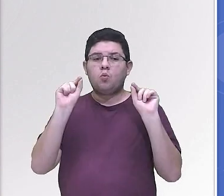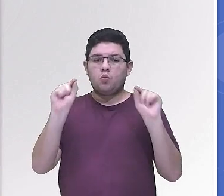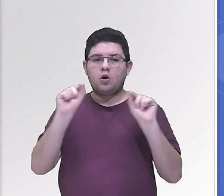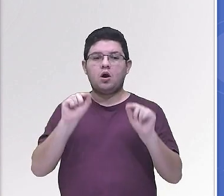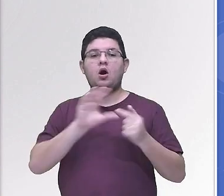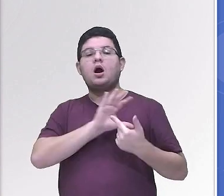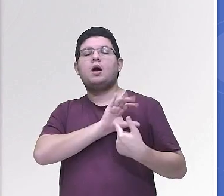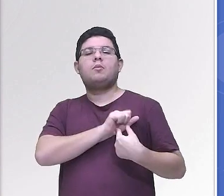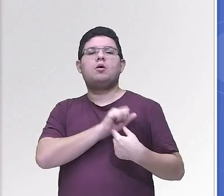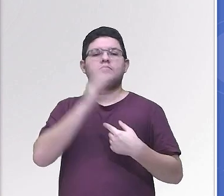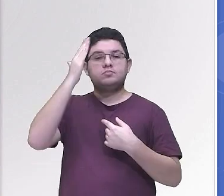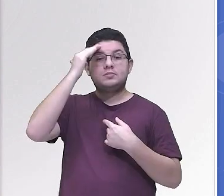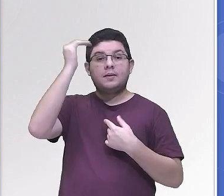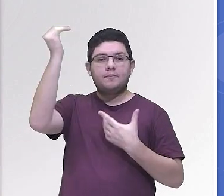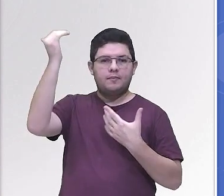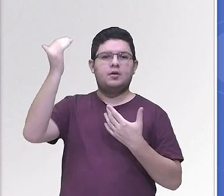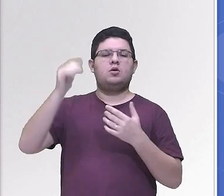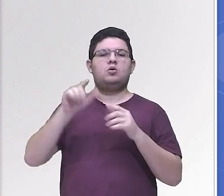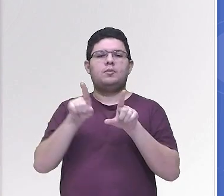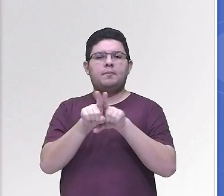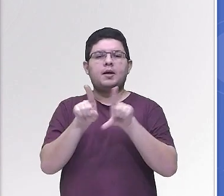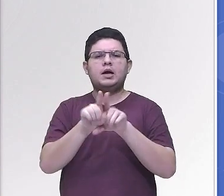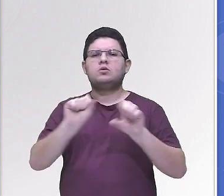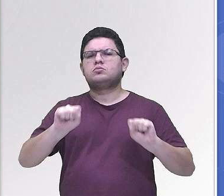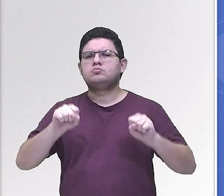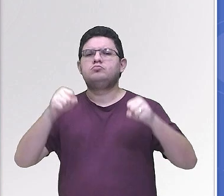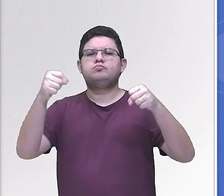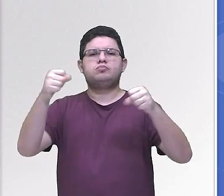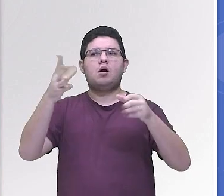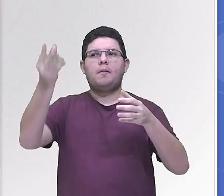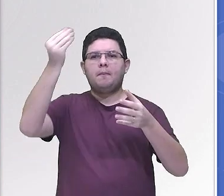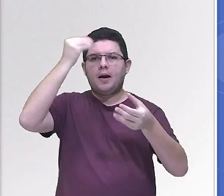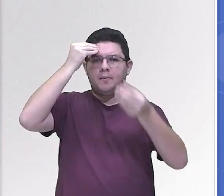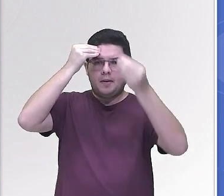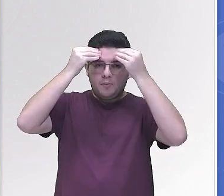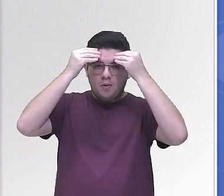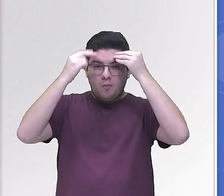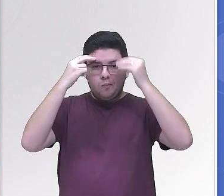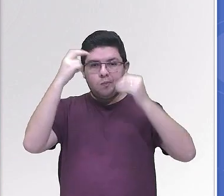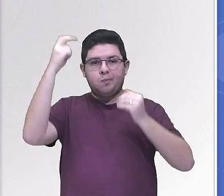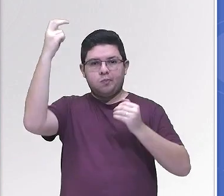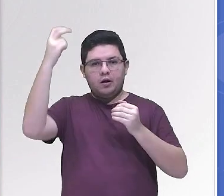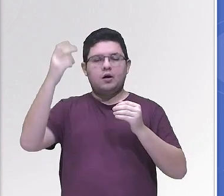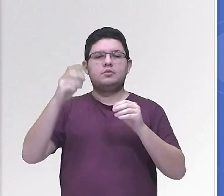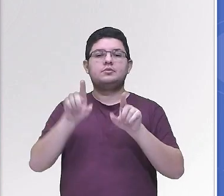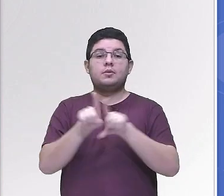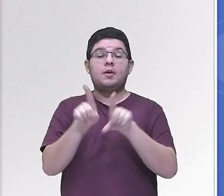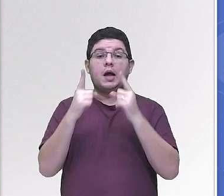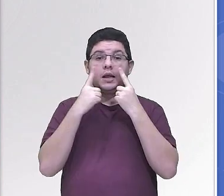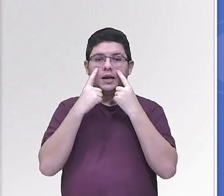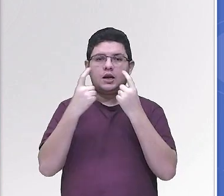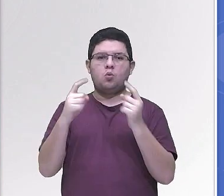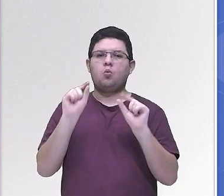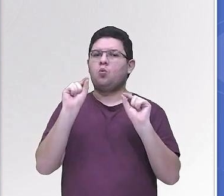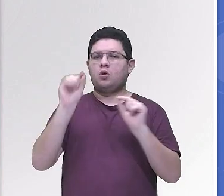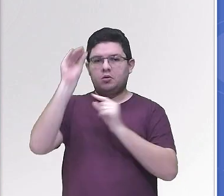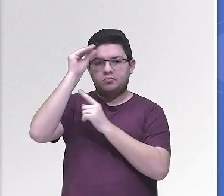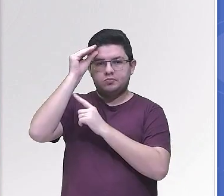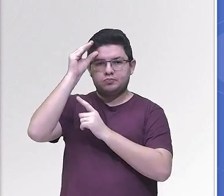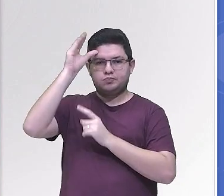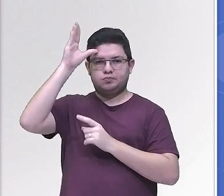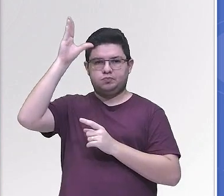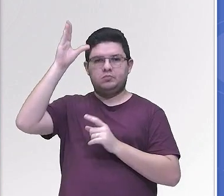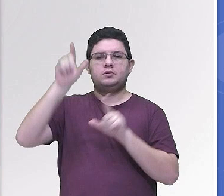pela sabedoria, é a busca pelo saber, é o interesse pelo conhecimento e a busca